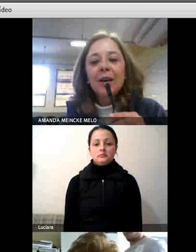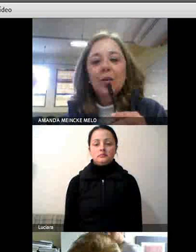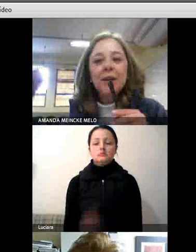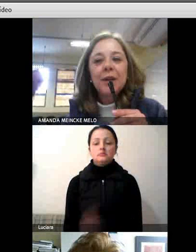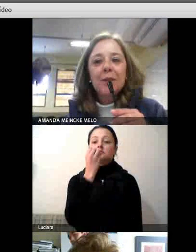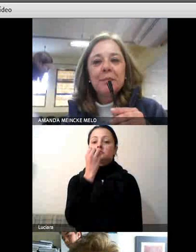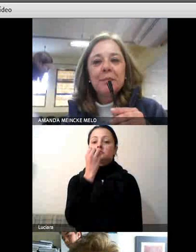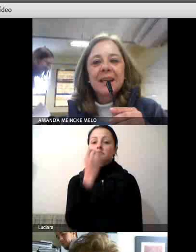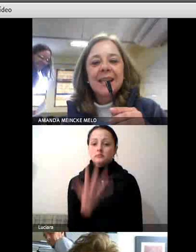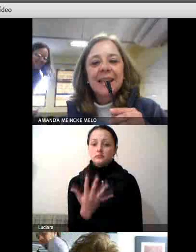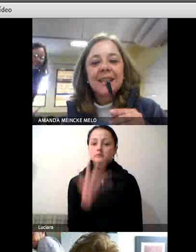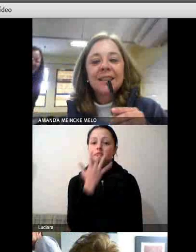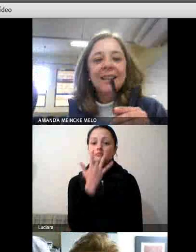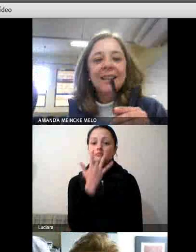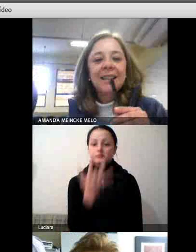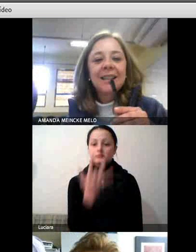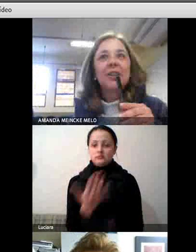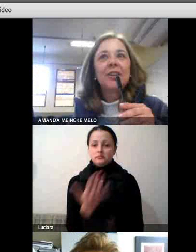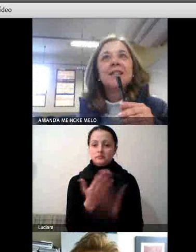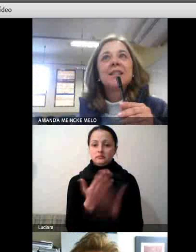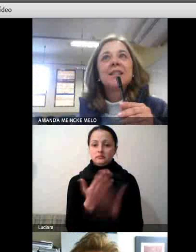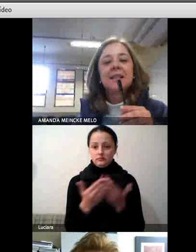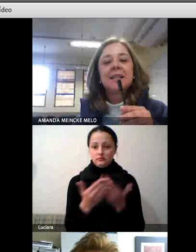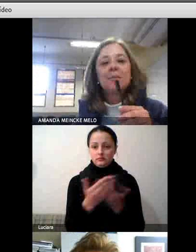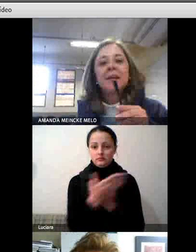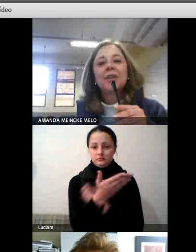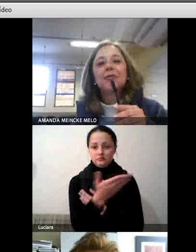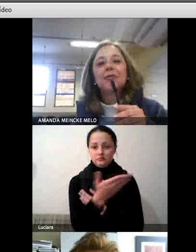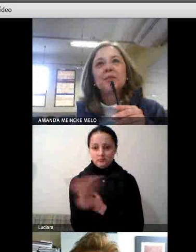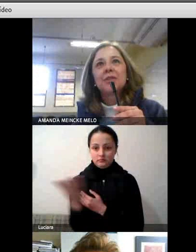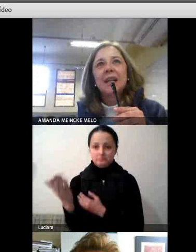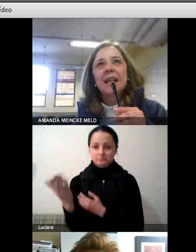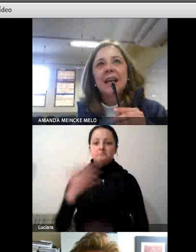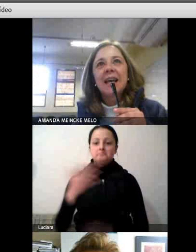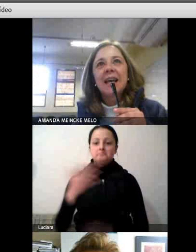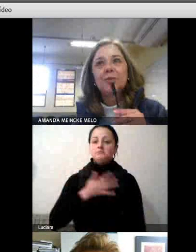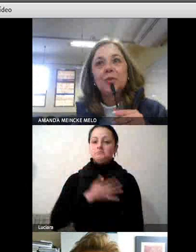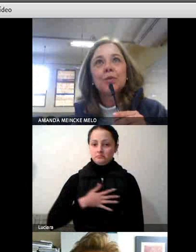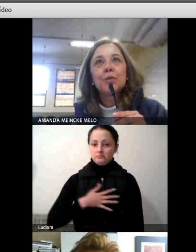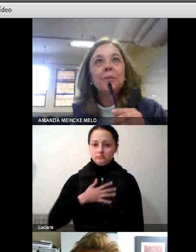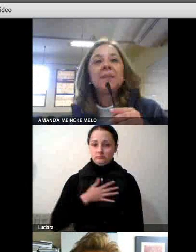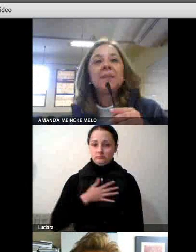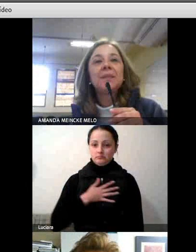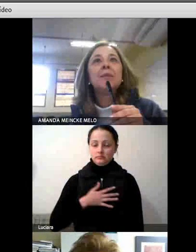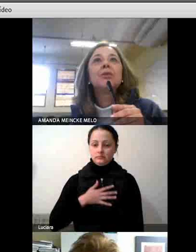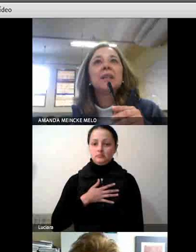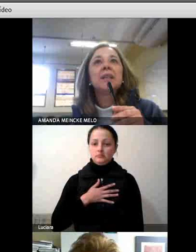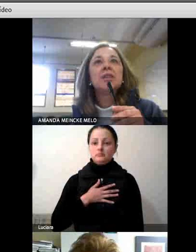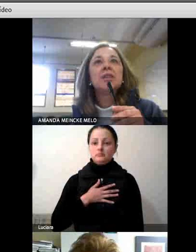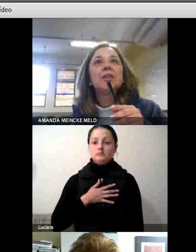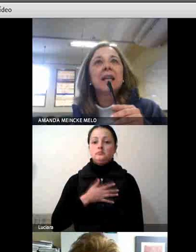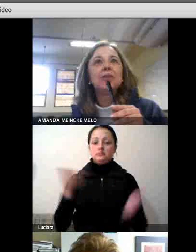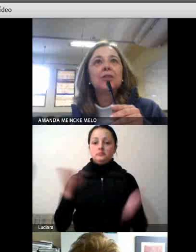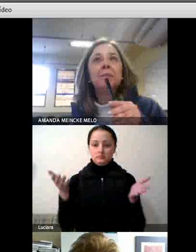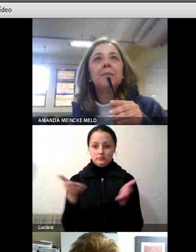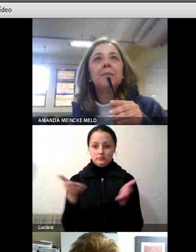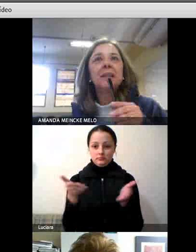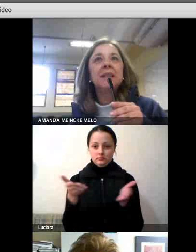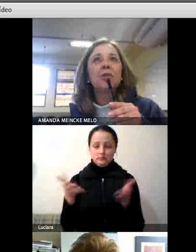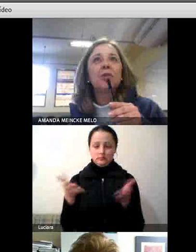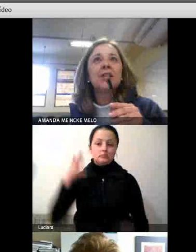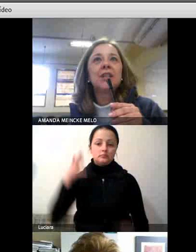É com enorme prazer, é com enorme prazer que nós estamos recebendo a professora Leia conosco na abertura da jornada